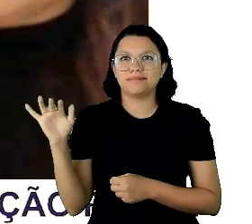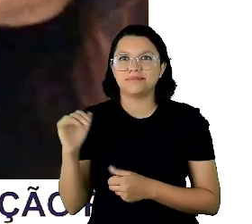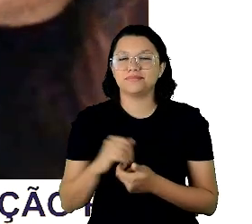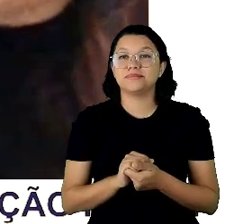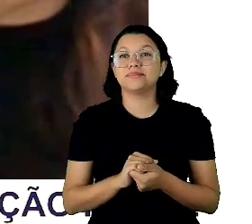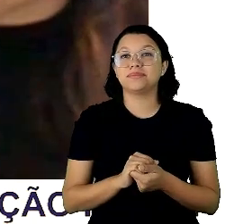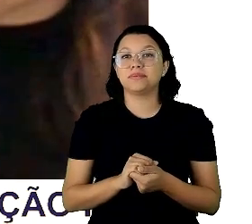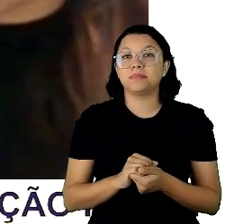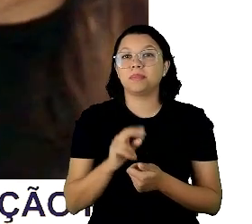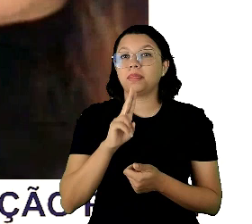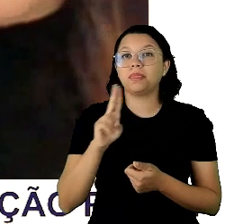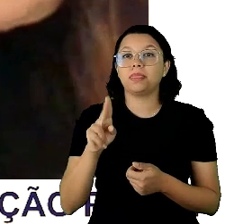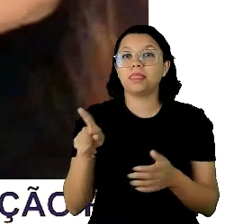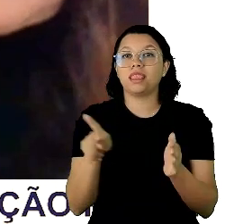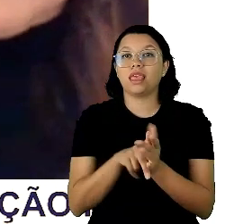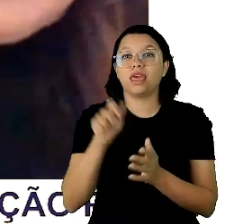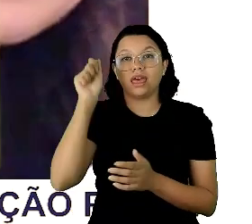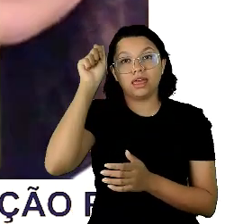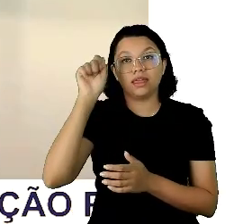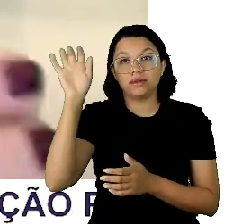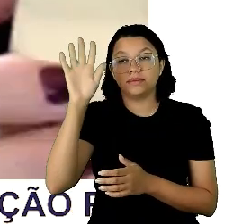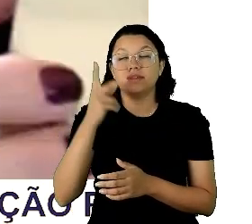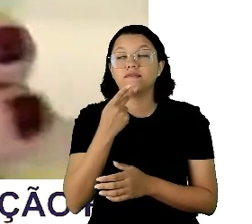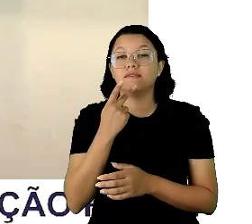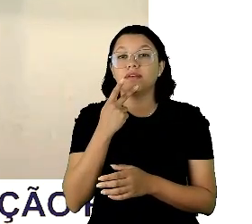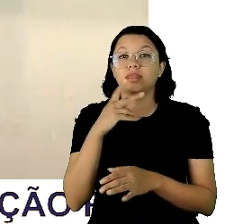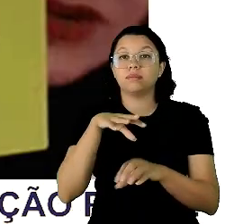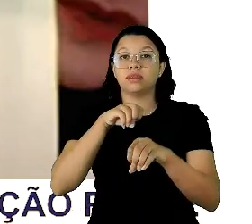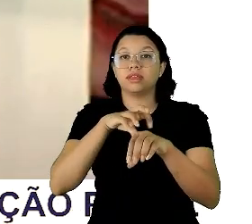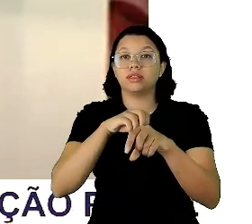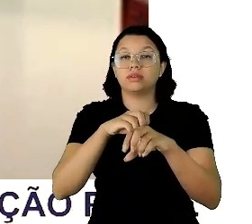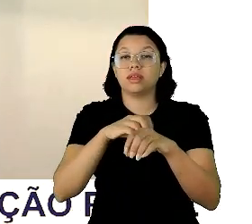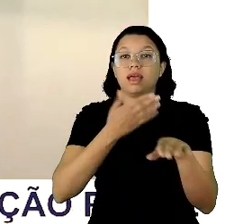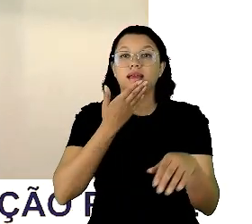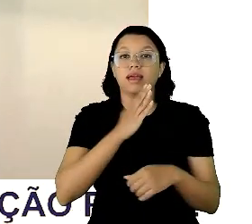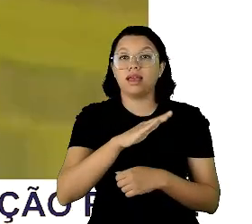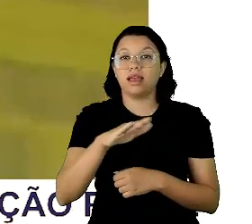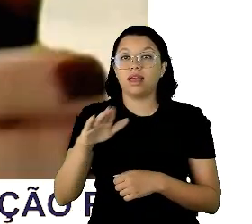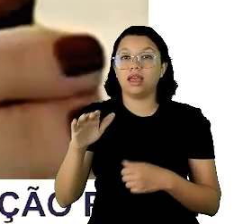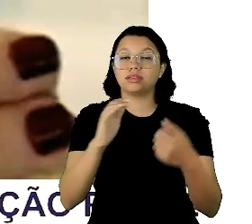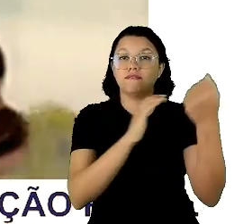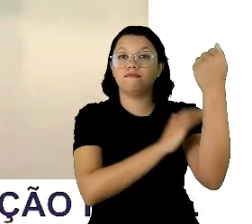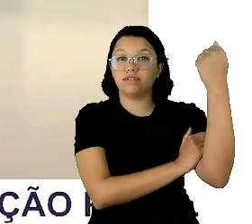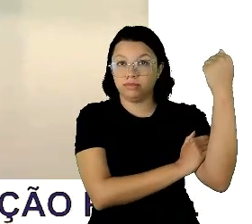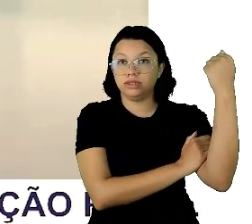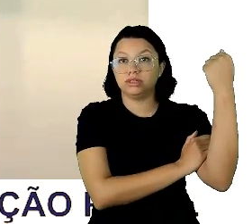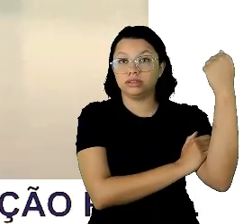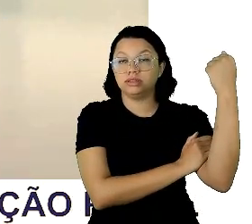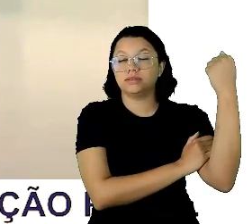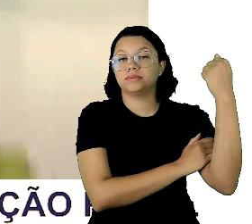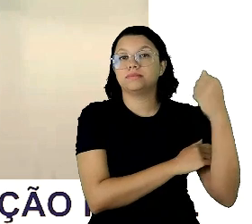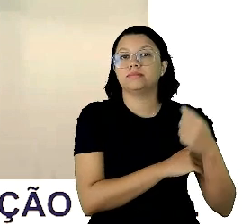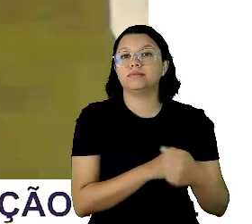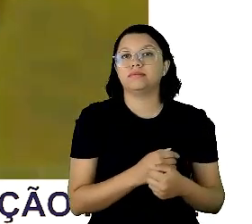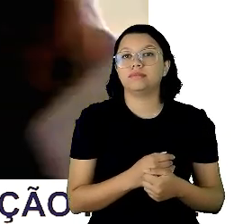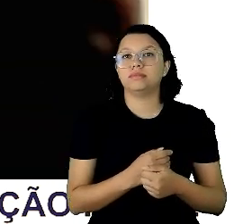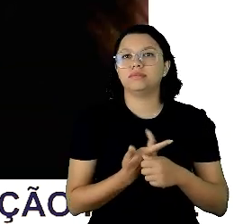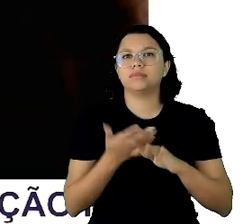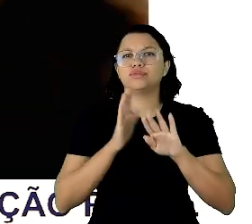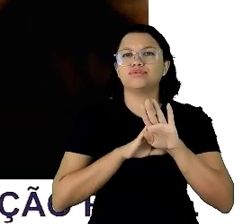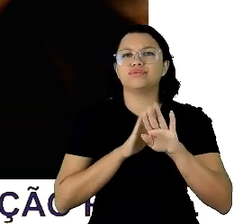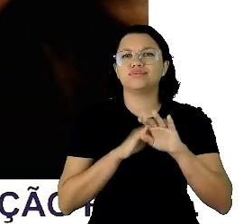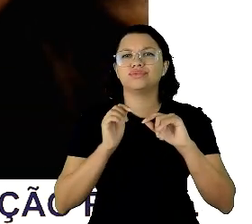Ngozi Adichie, que fala para educar crianças feministas. Deixa eu ver se eu consigo... Ah, é que eu tô com fundo de tela aqui, fica